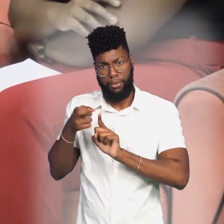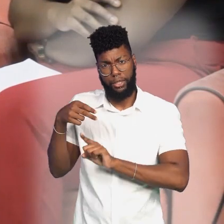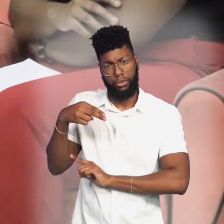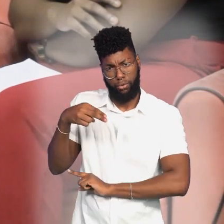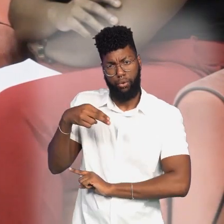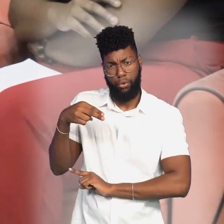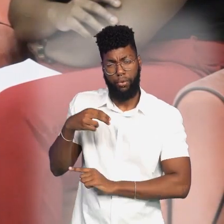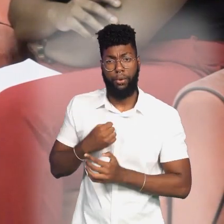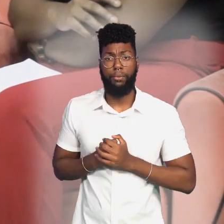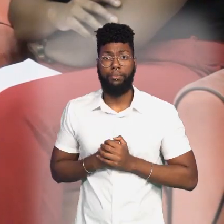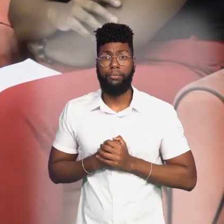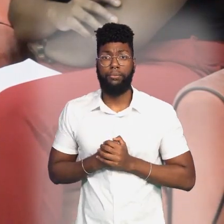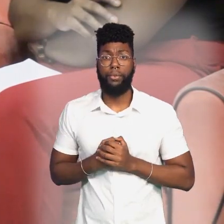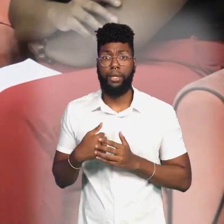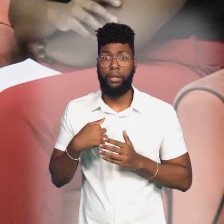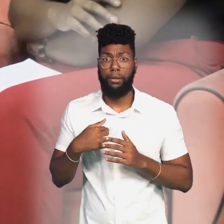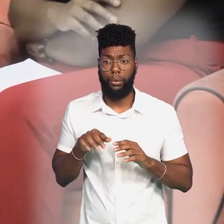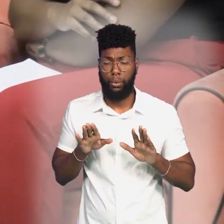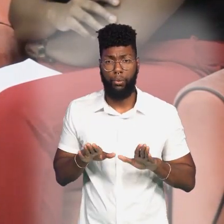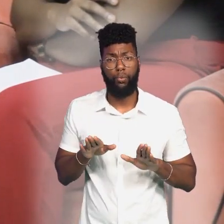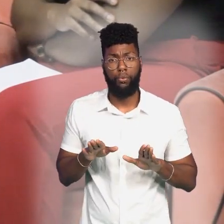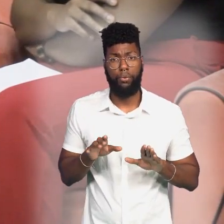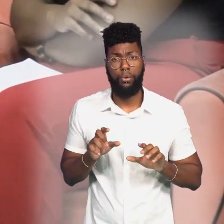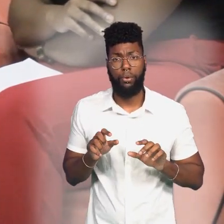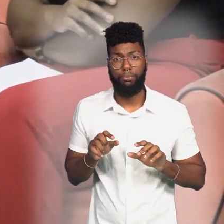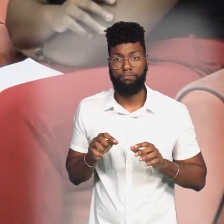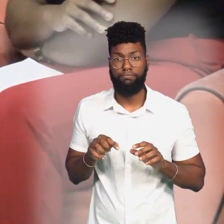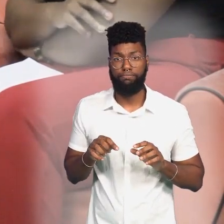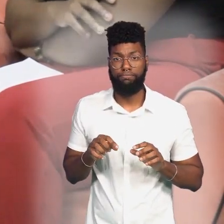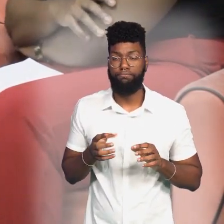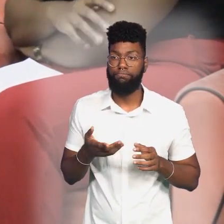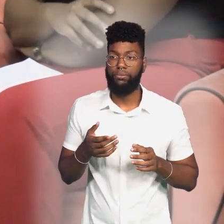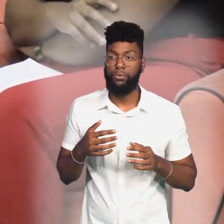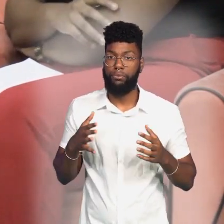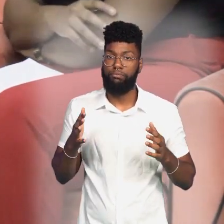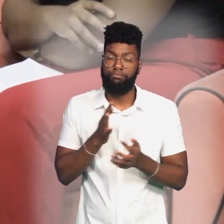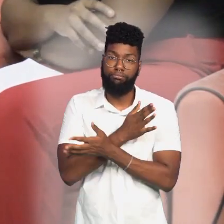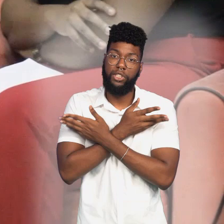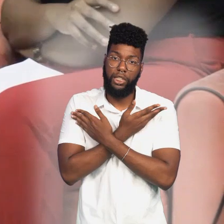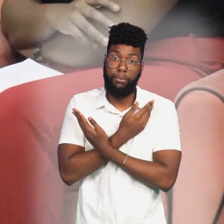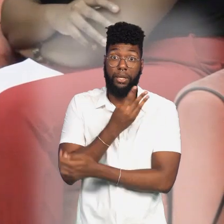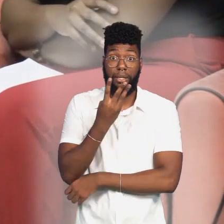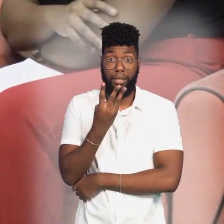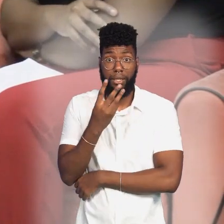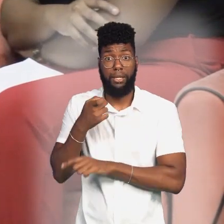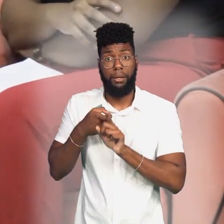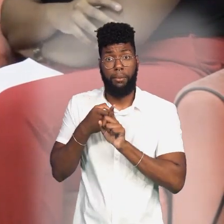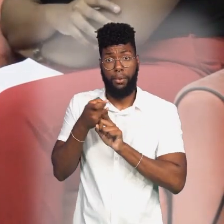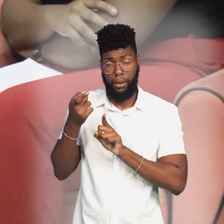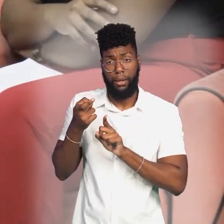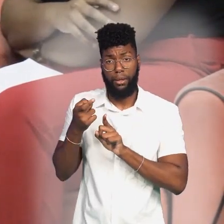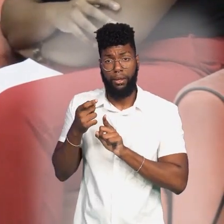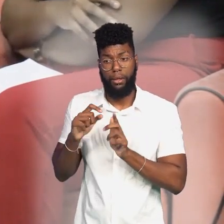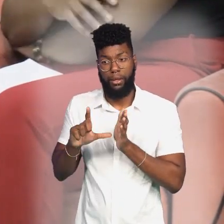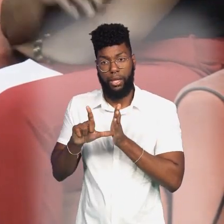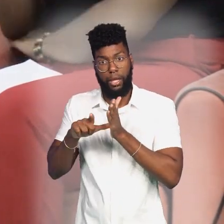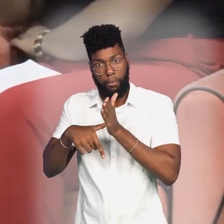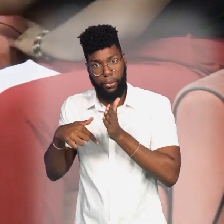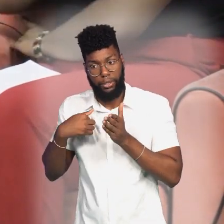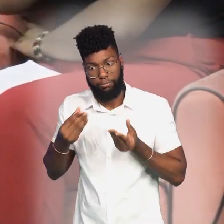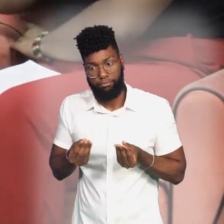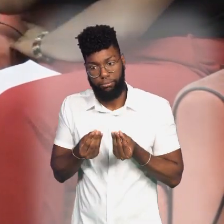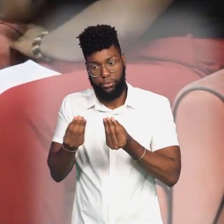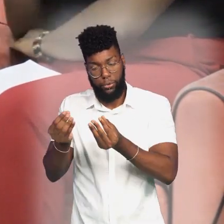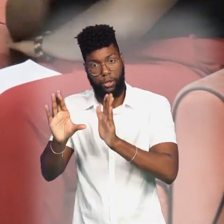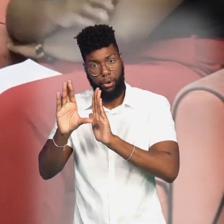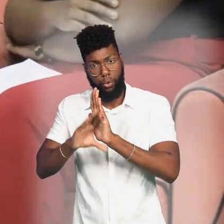aí eu fiquei desempregado 3 meses, depois levei meu currículo